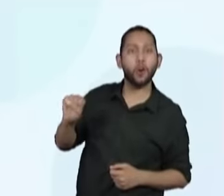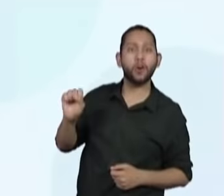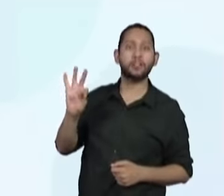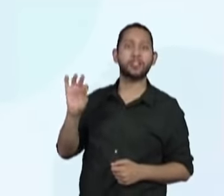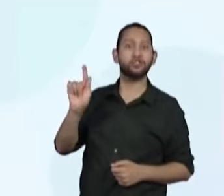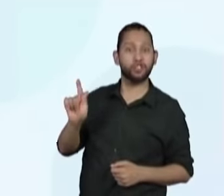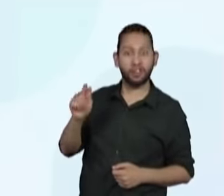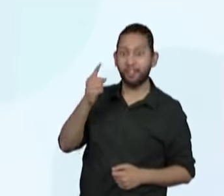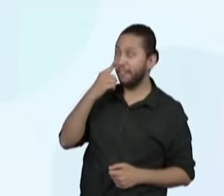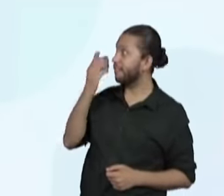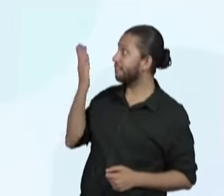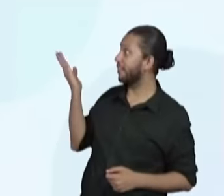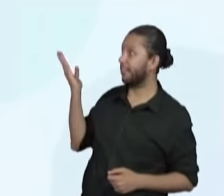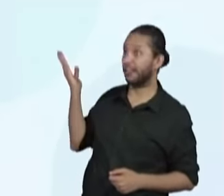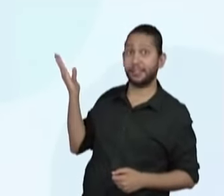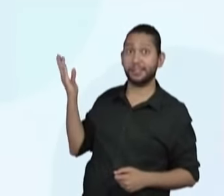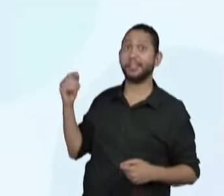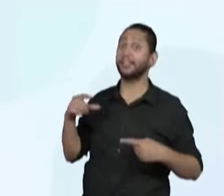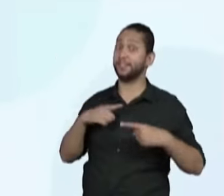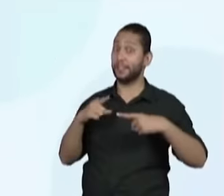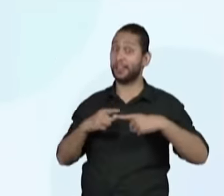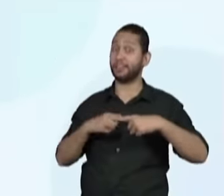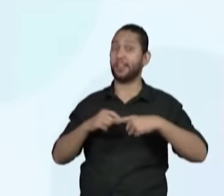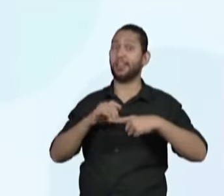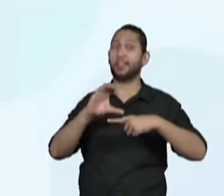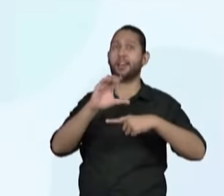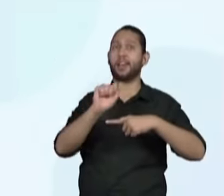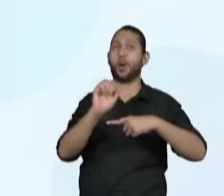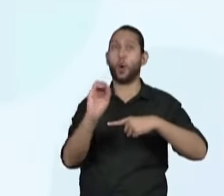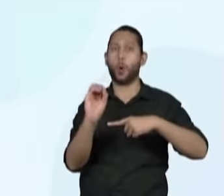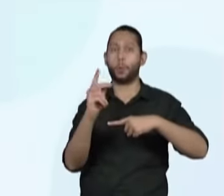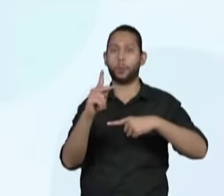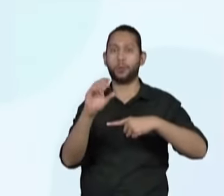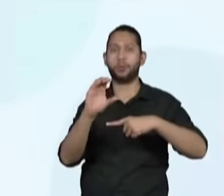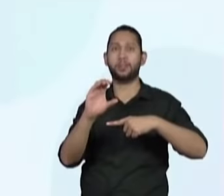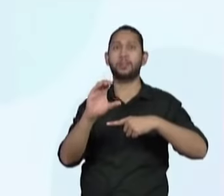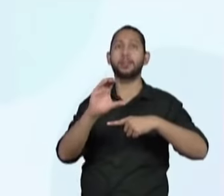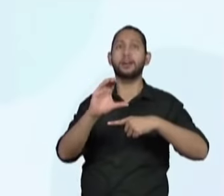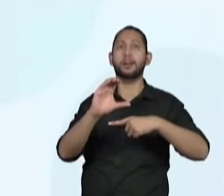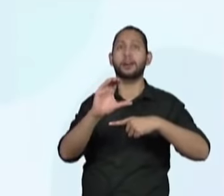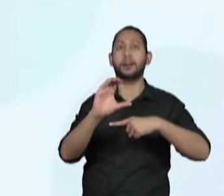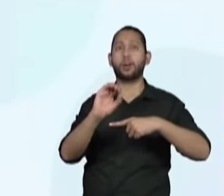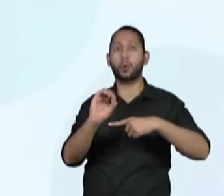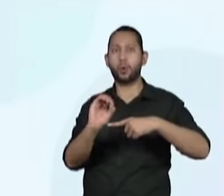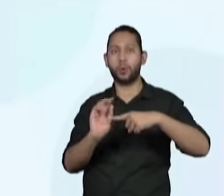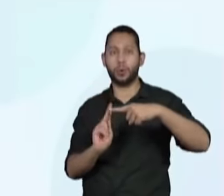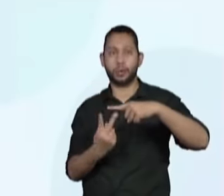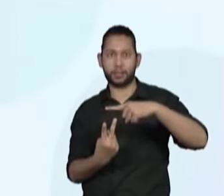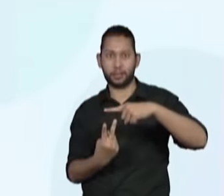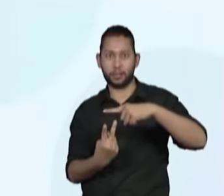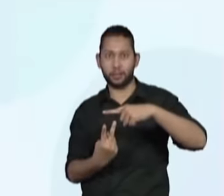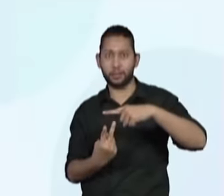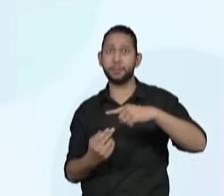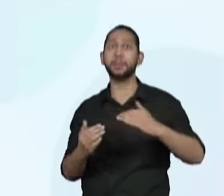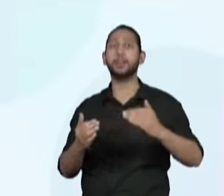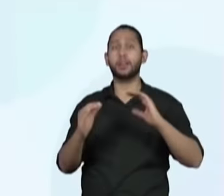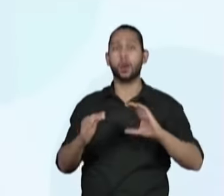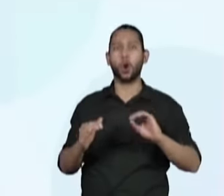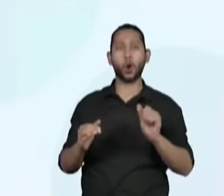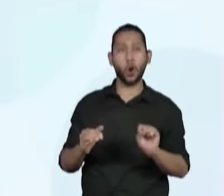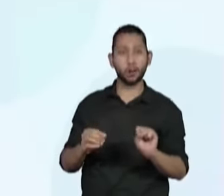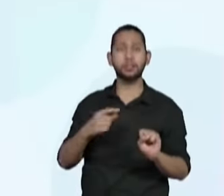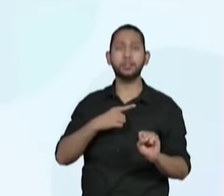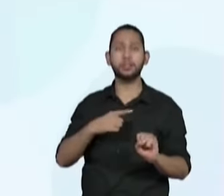temos o seno do alfa, que é cateto oposto sobre a hipotenusa, o cosseno de alfa, que é o cateto